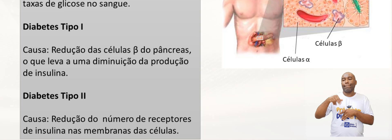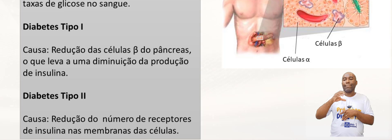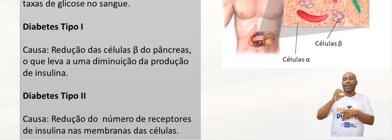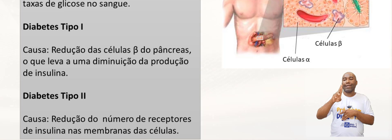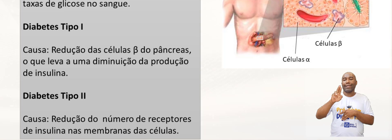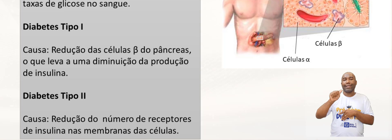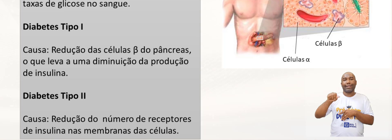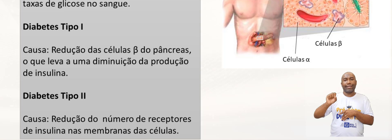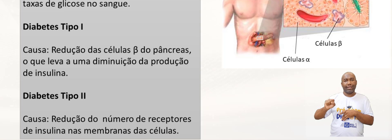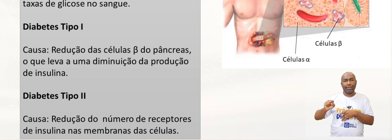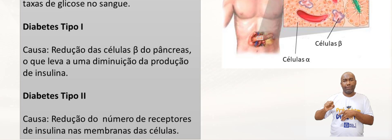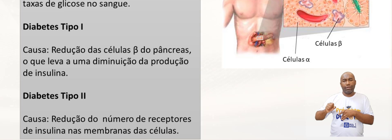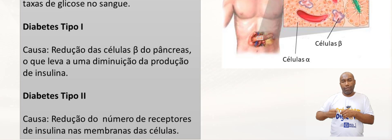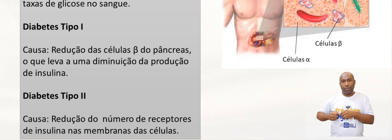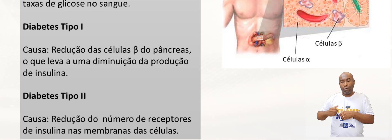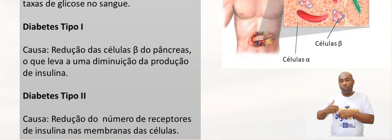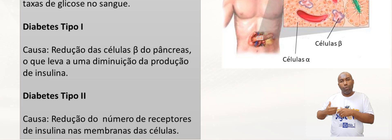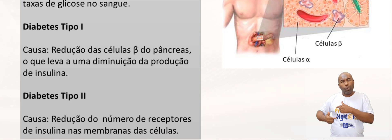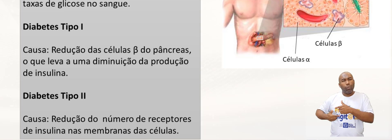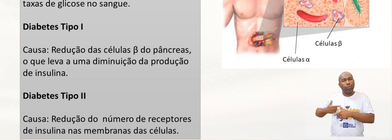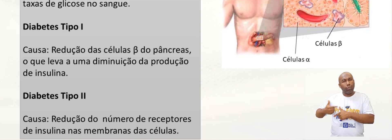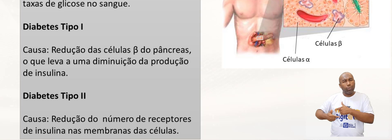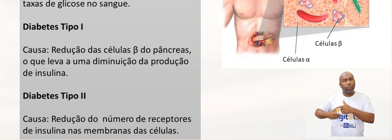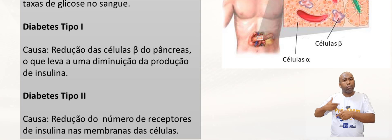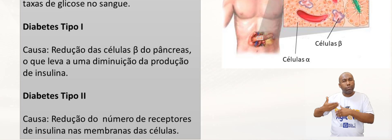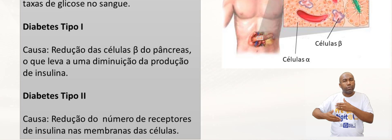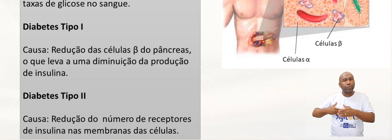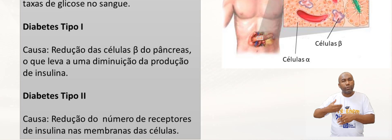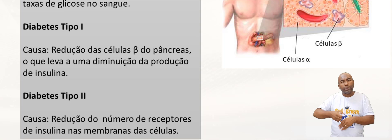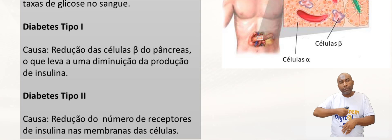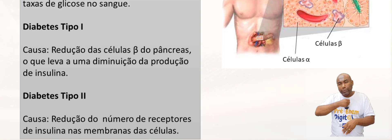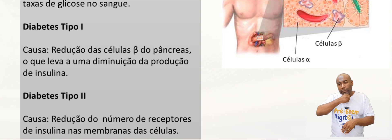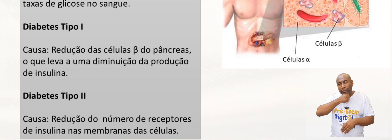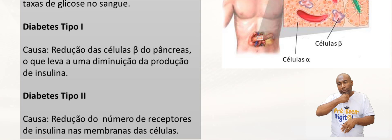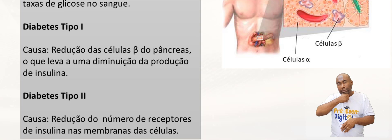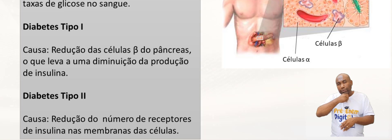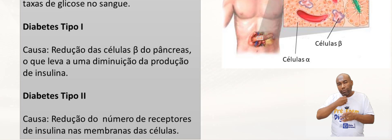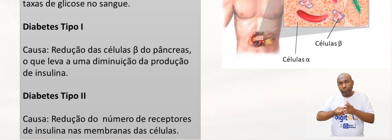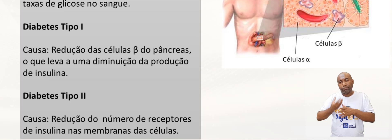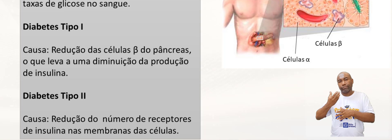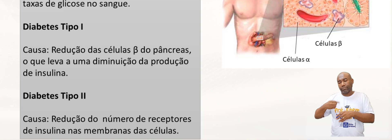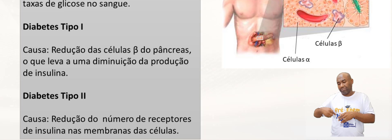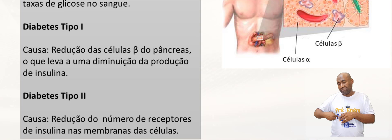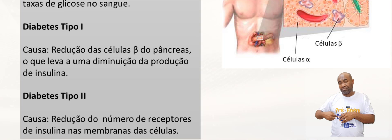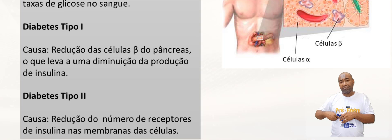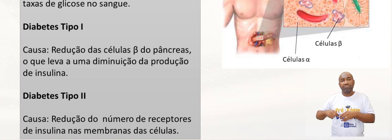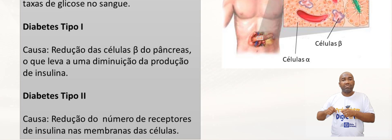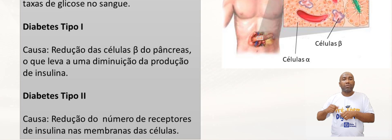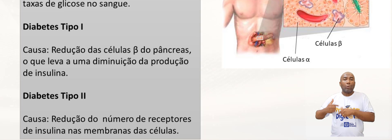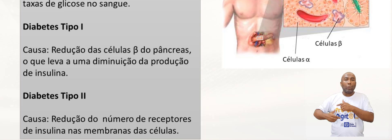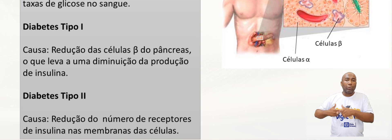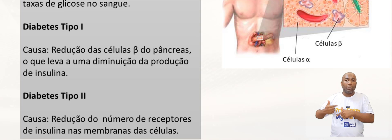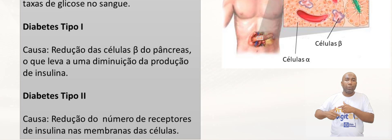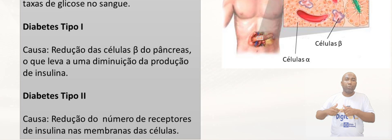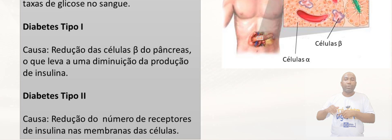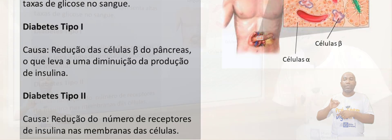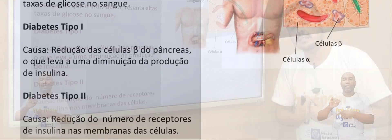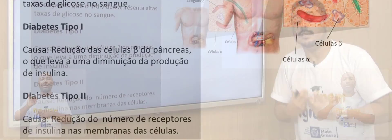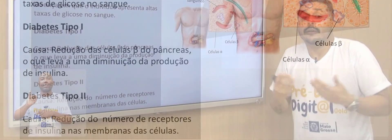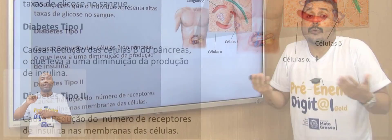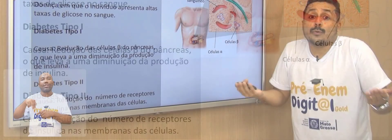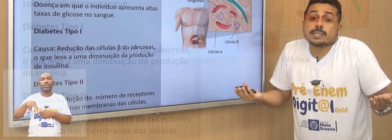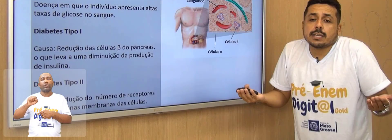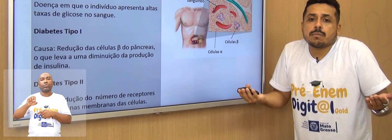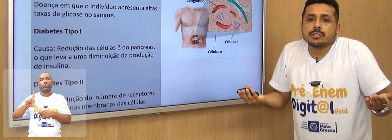é um órgão. E ele pode, durante o envelhecimento, passar a não produzir a quantidade correta de